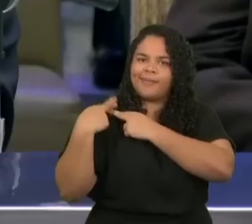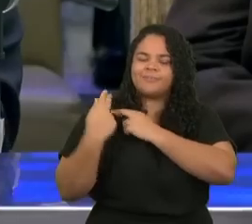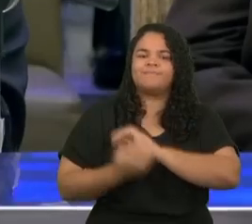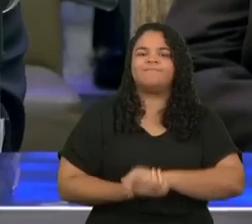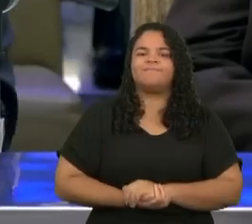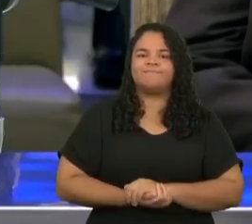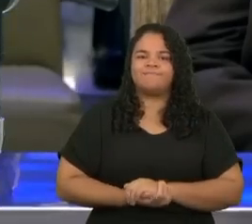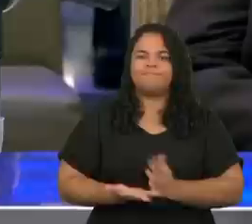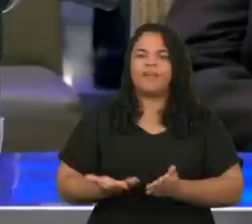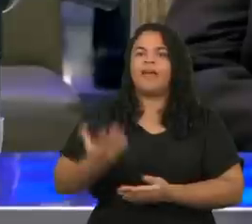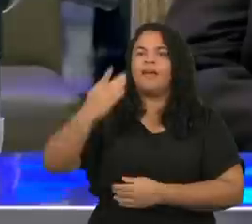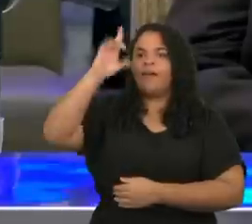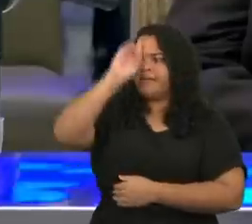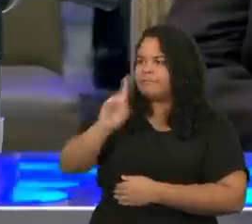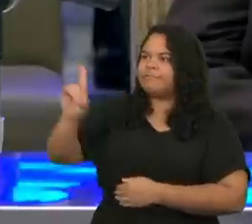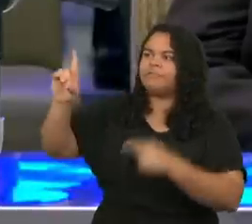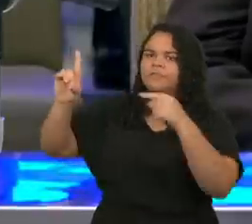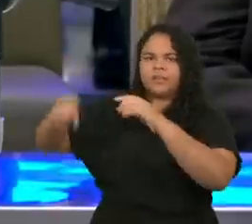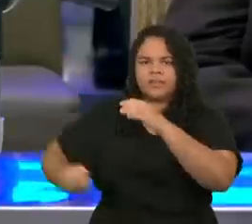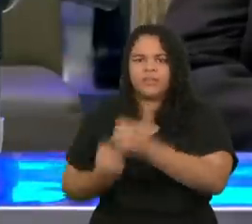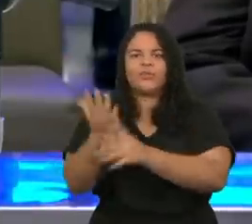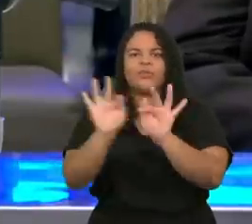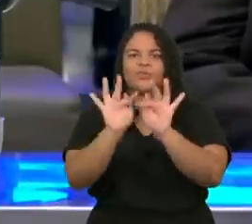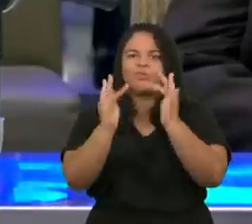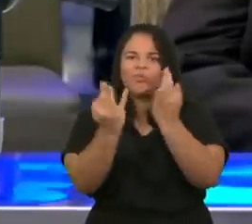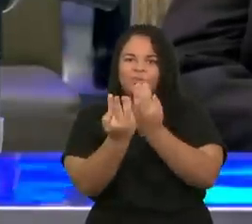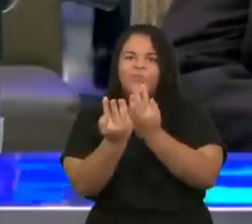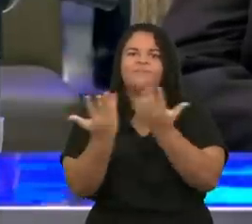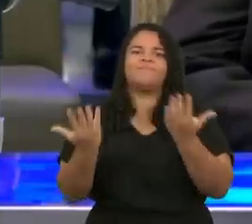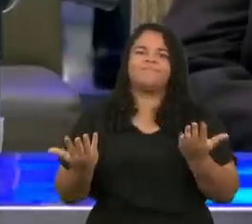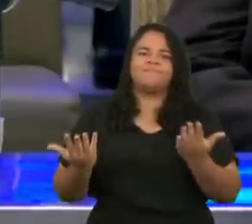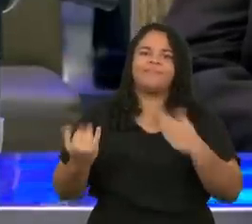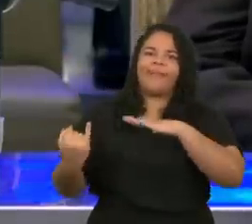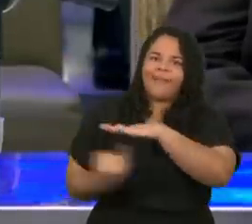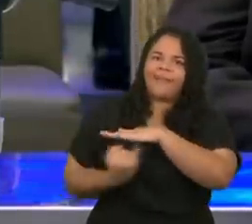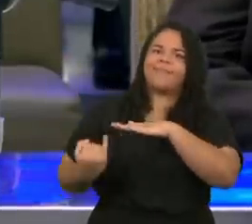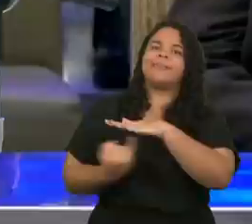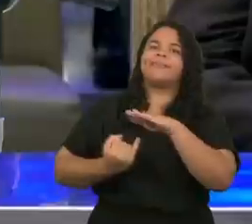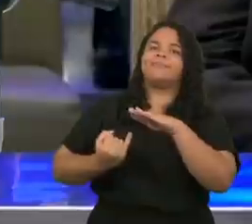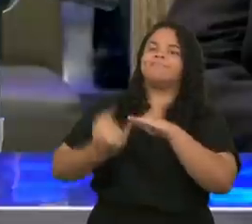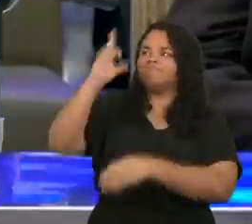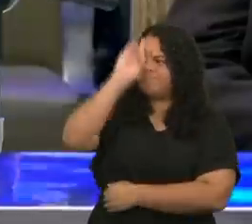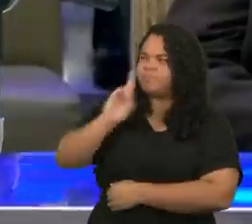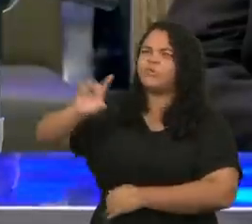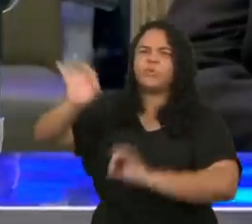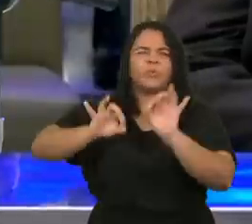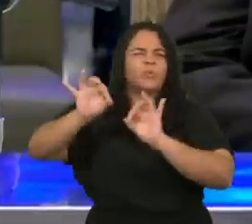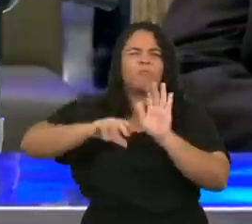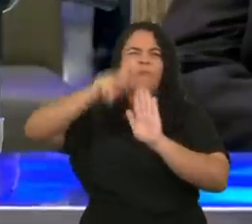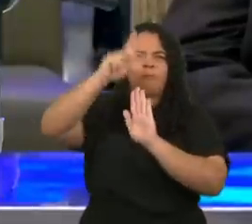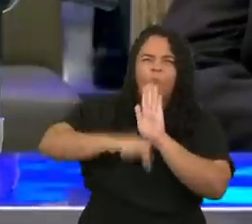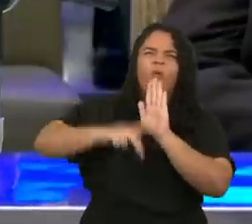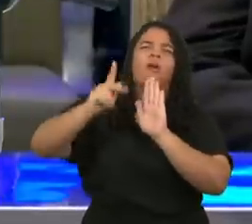Quem instituiu foi Deus e como instituição de origem Divina pensada no conselho